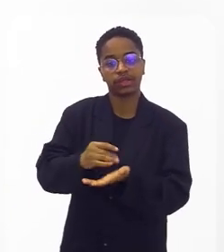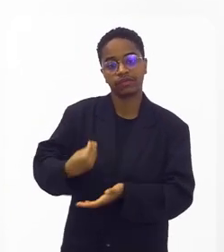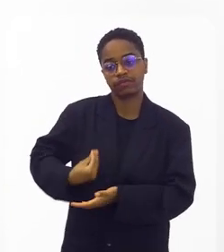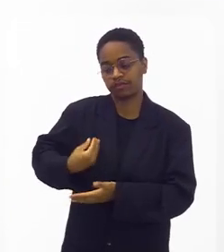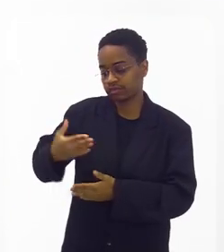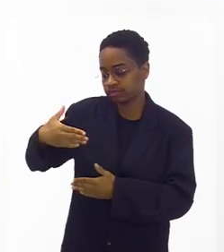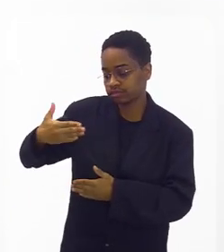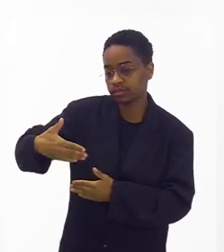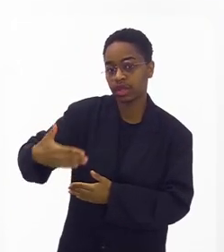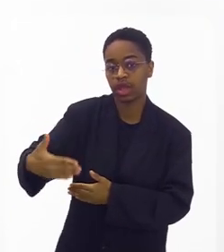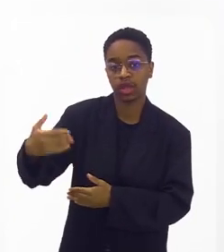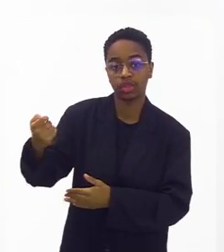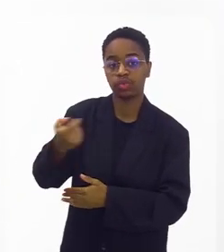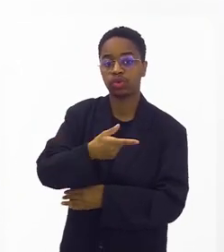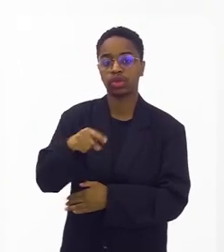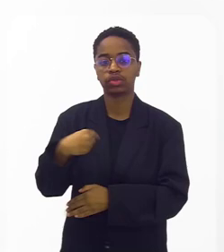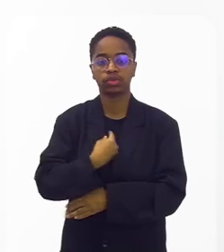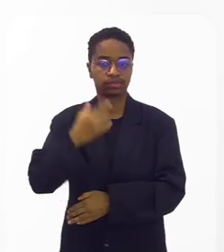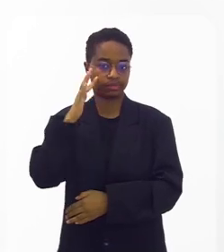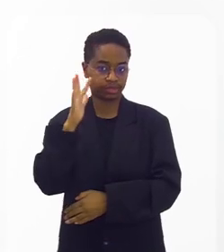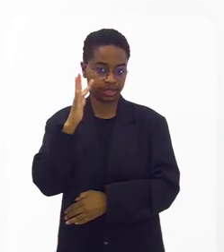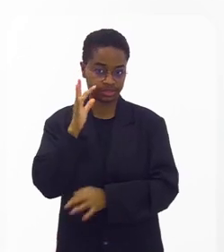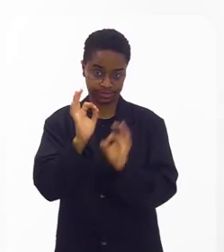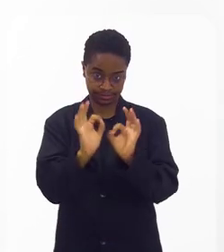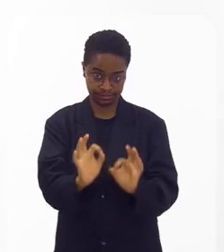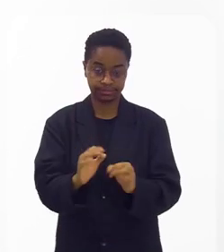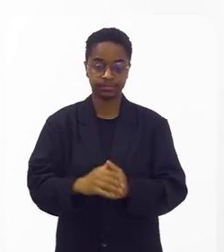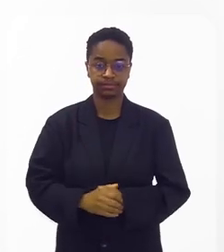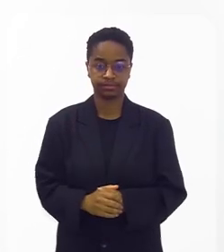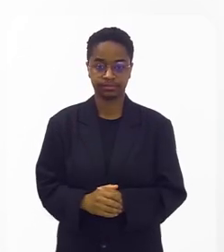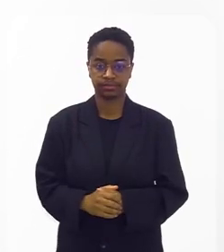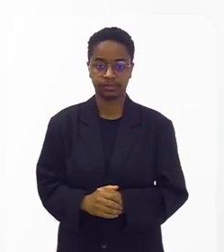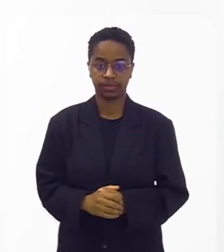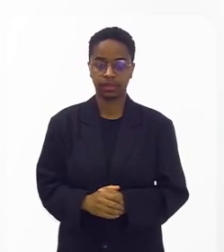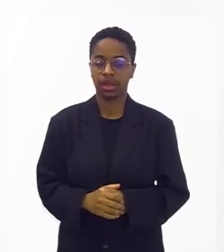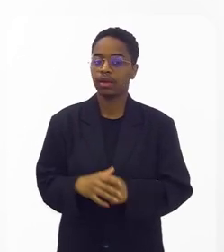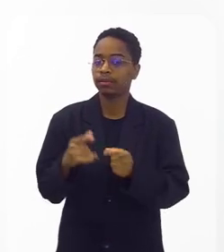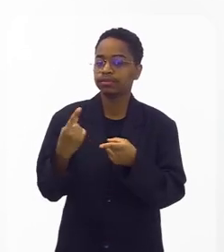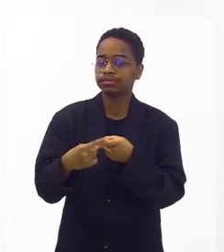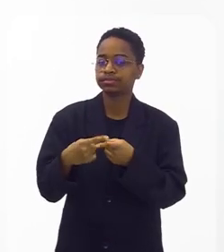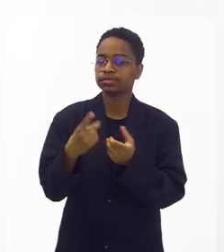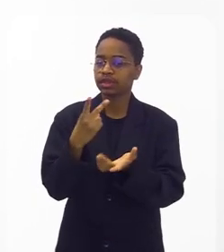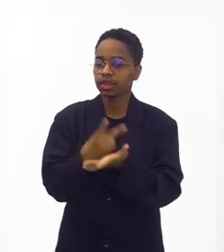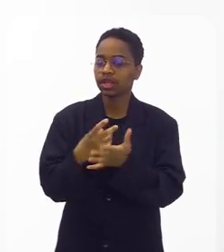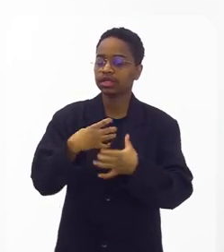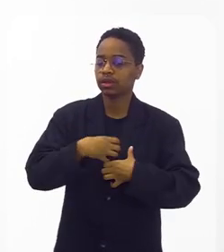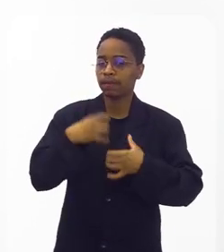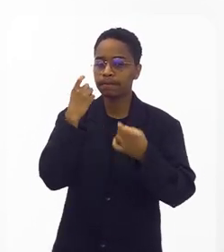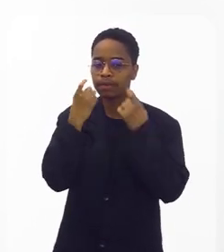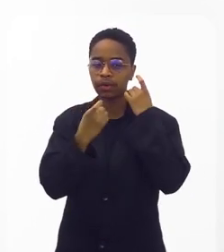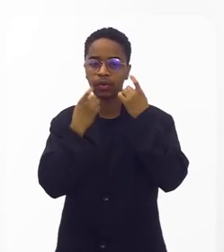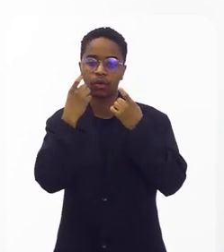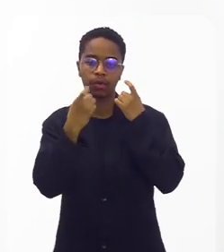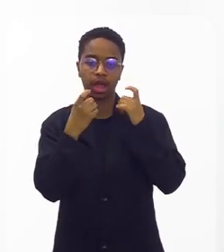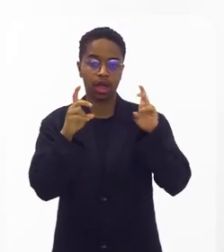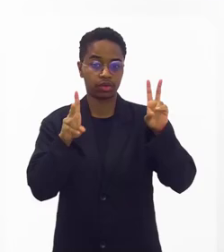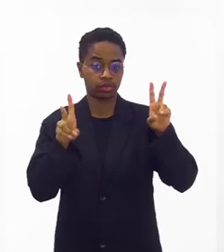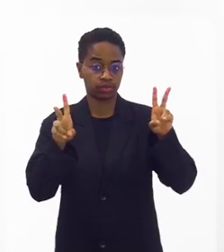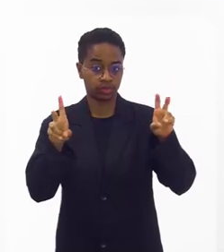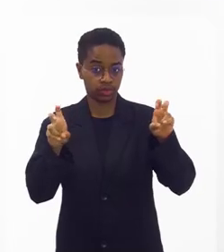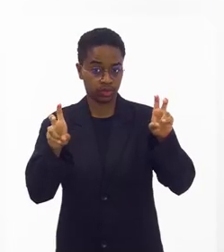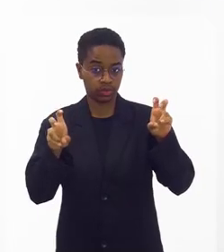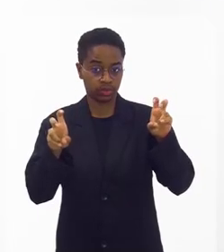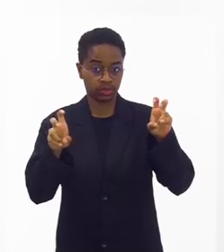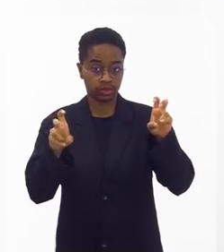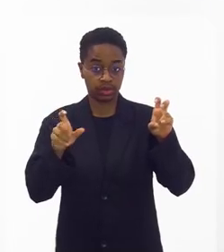além até do que se espera, né? Nós temos sempre a grande preocupação do tema que